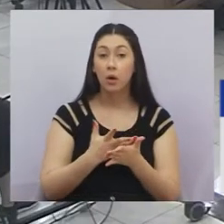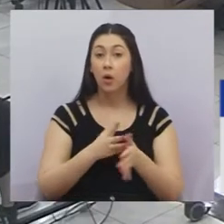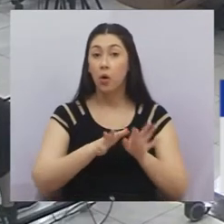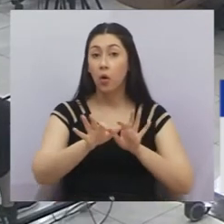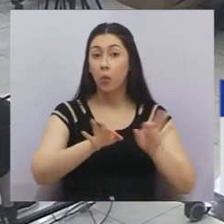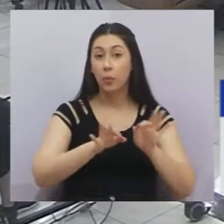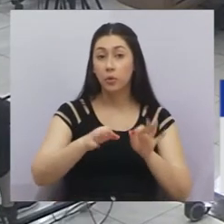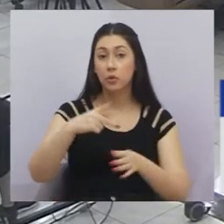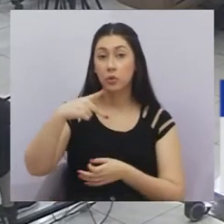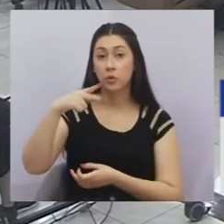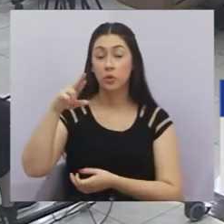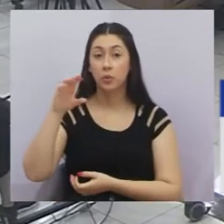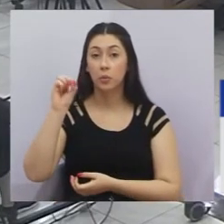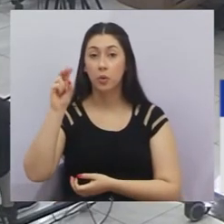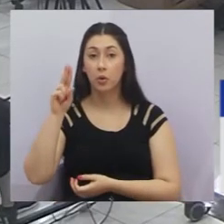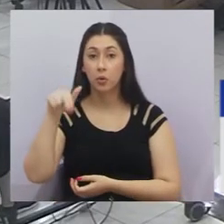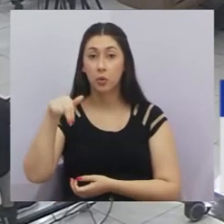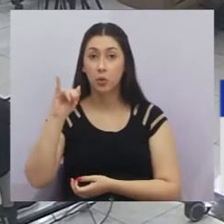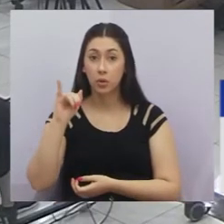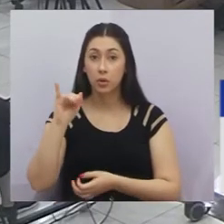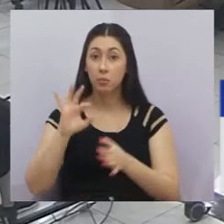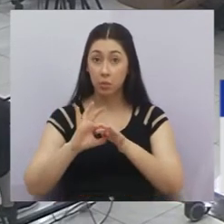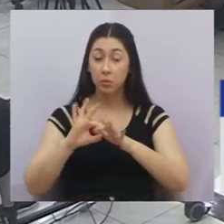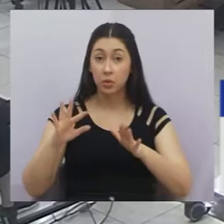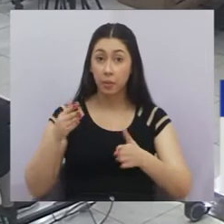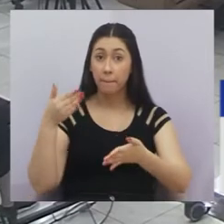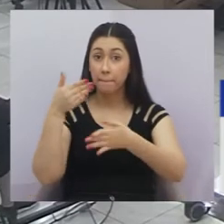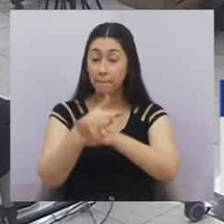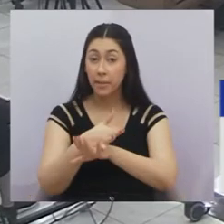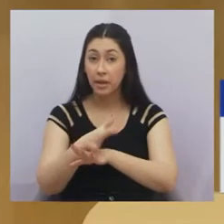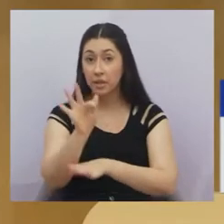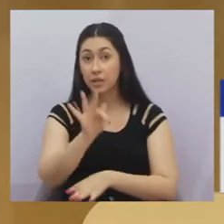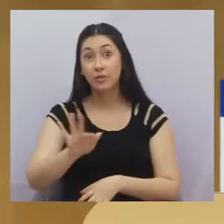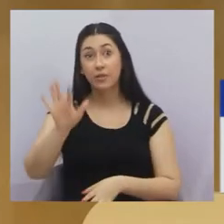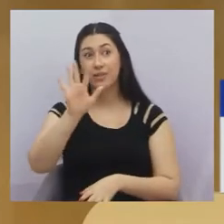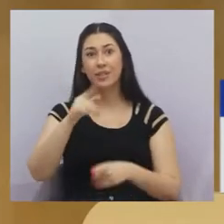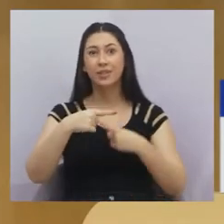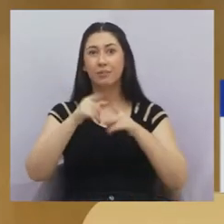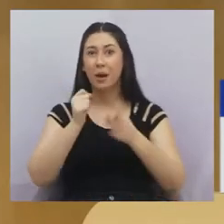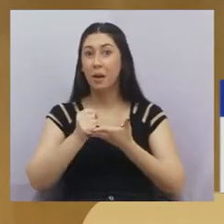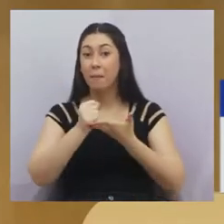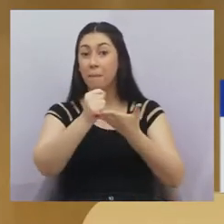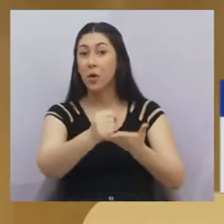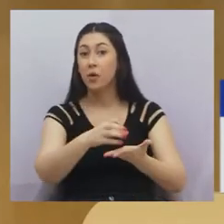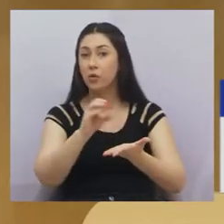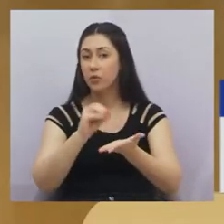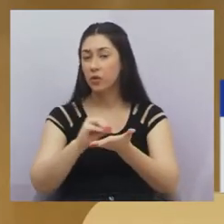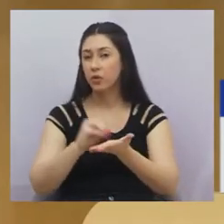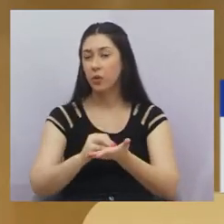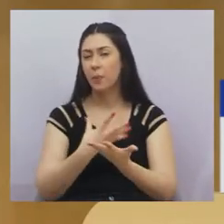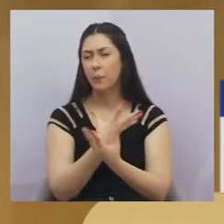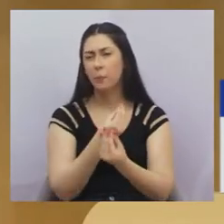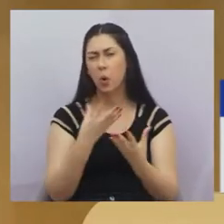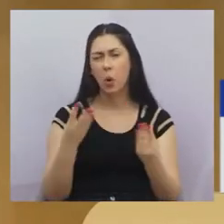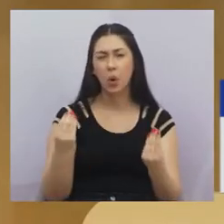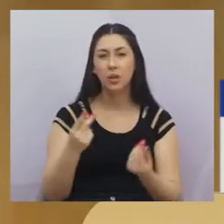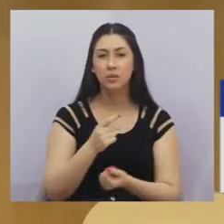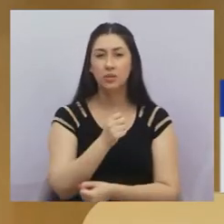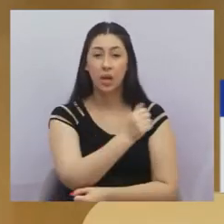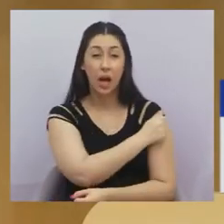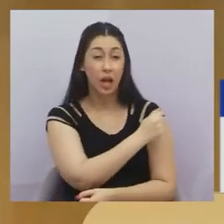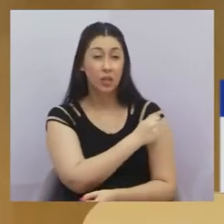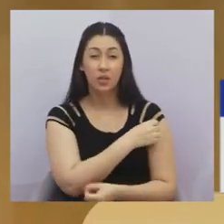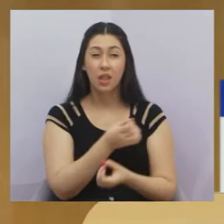deu acesso ao ensino superior, mas ele não deu sustentabilidade. Vários alunos abandonaram o